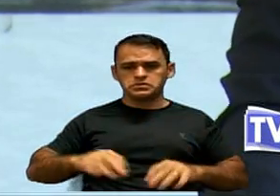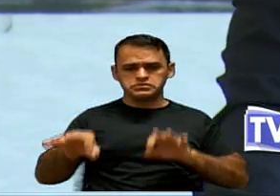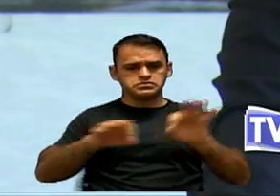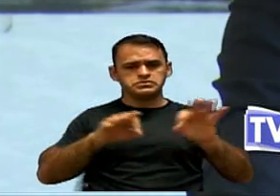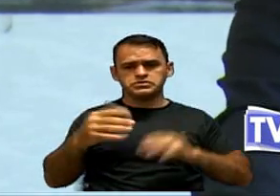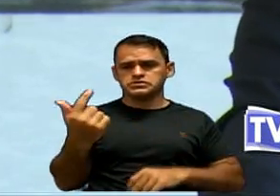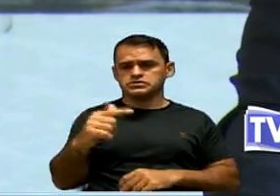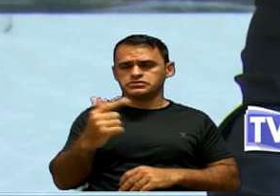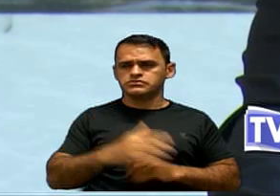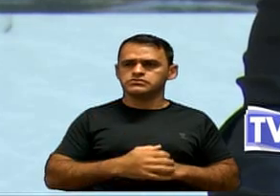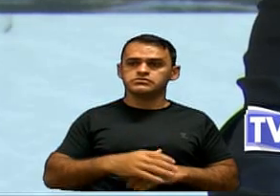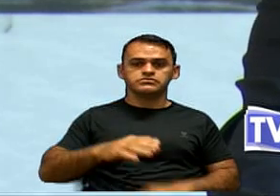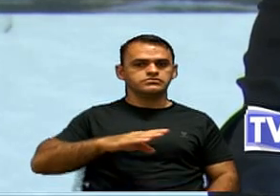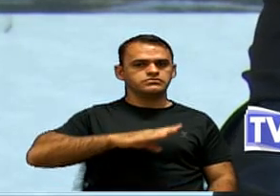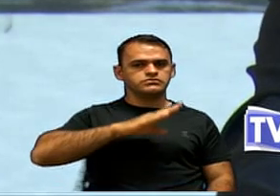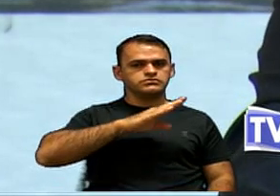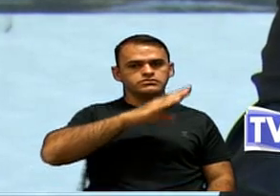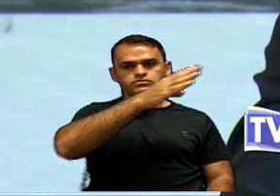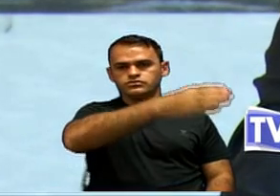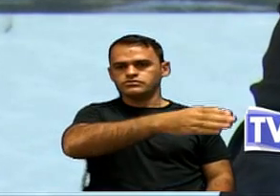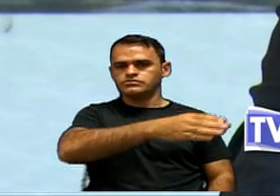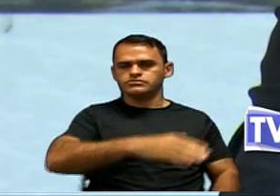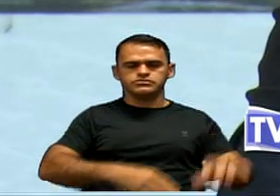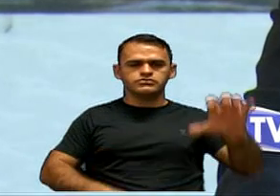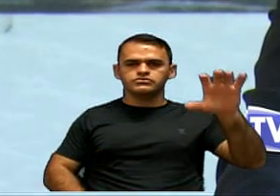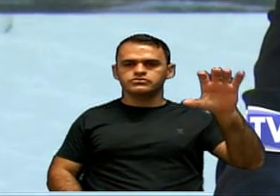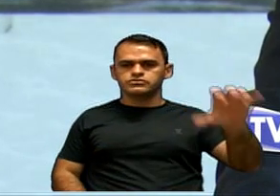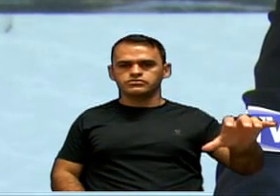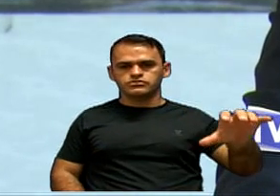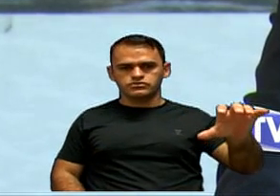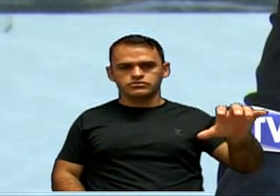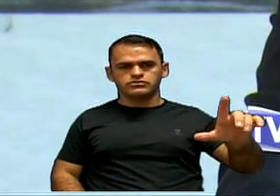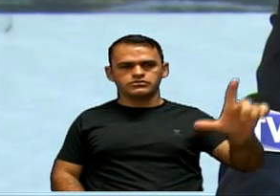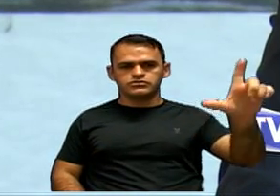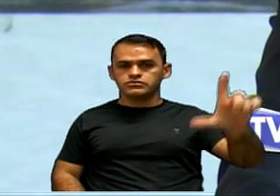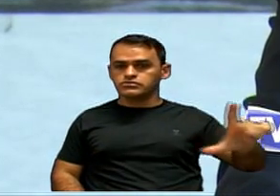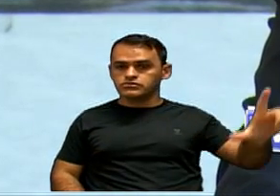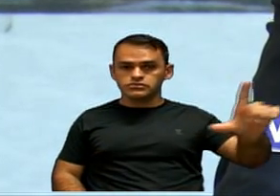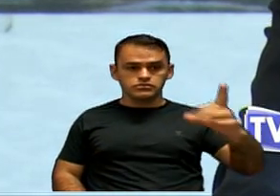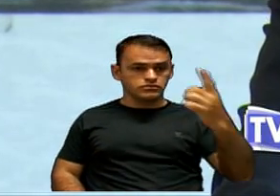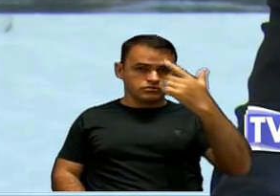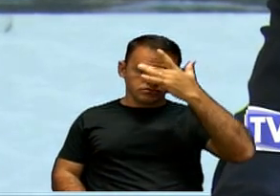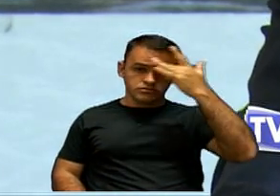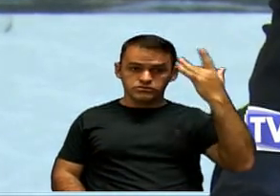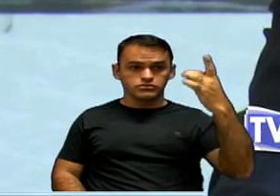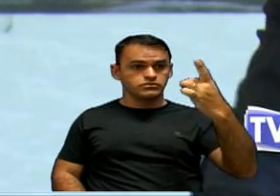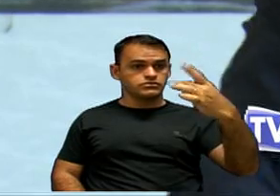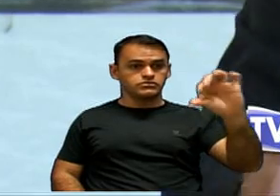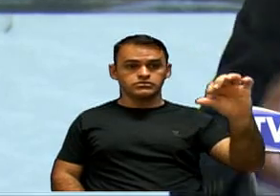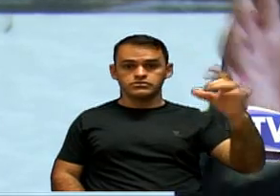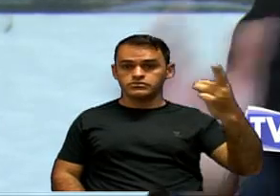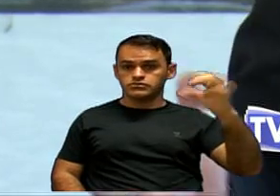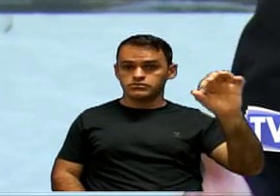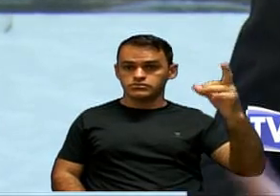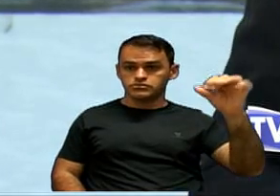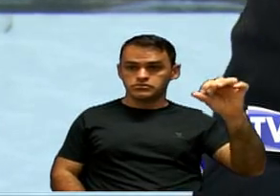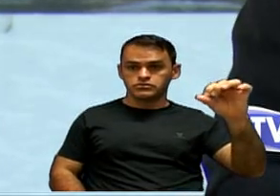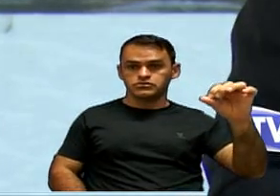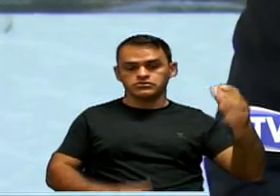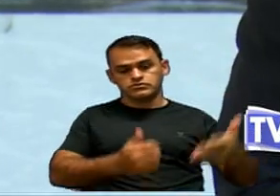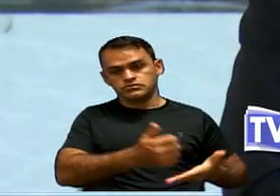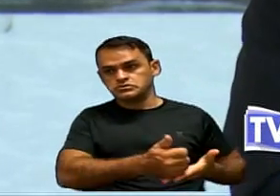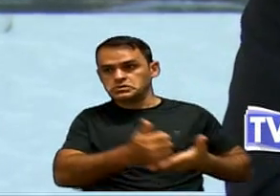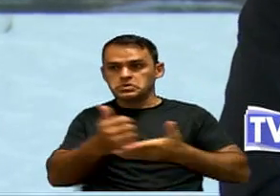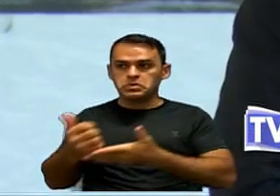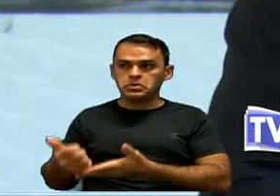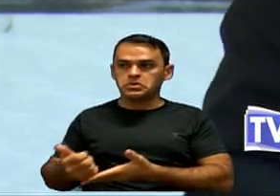E chegamos lá no PH da Zona Leste, tinham 19 pacientes para serem encaminhados para ou o Hospital Regional ou para o Santa